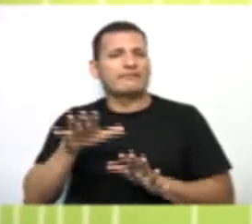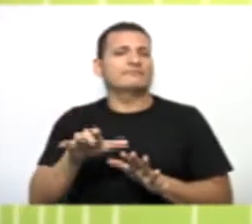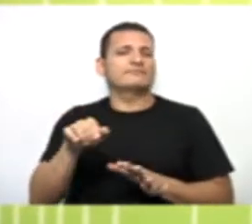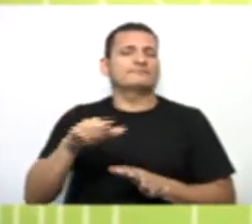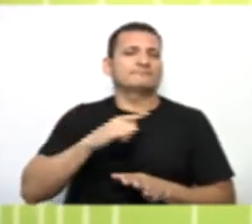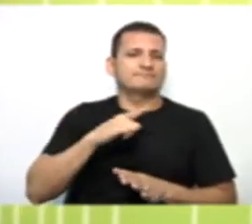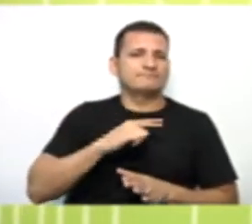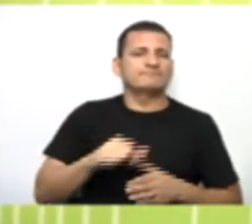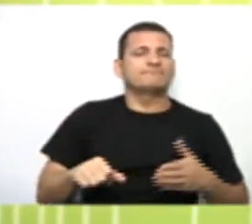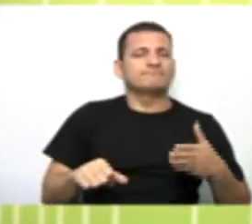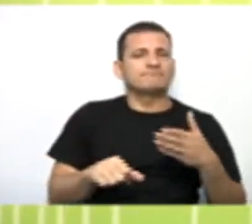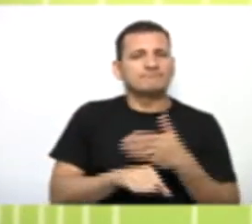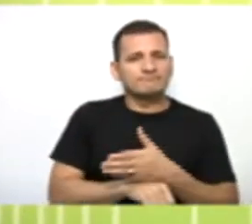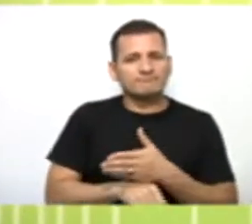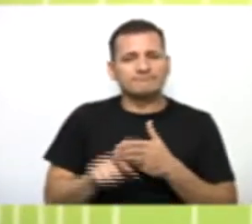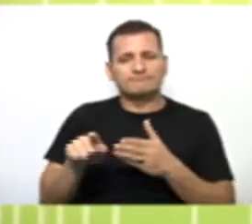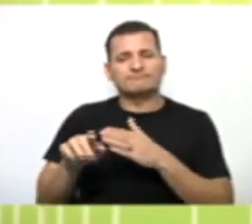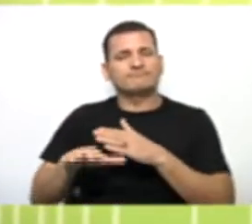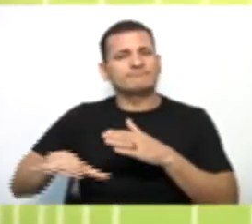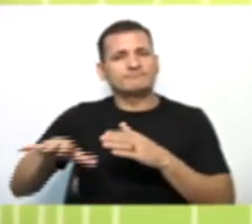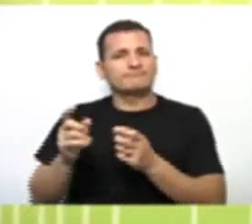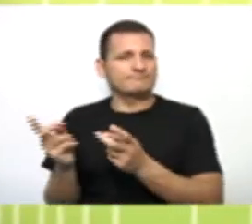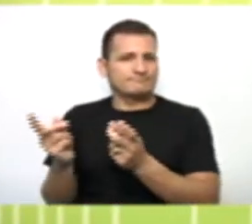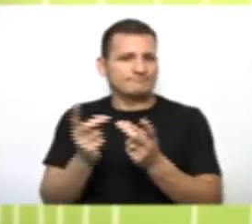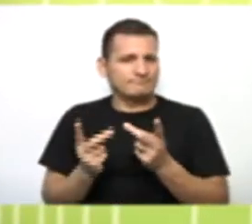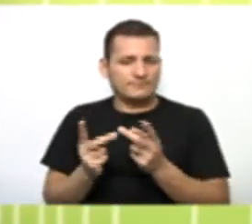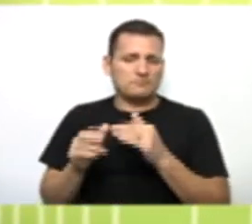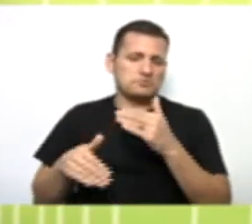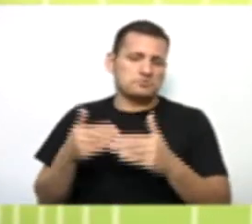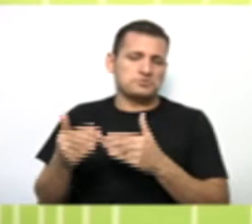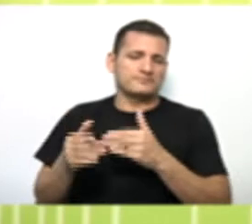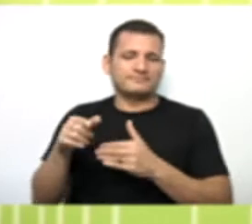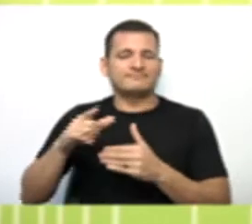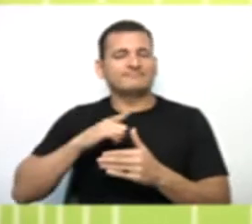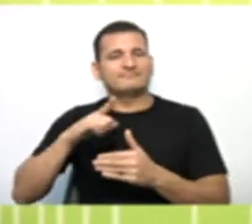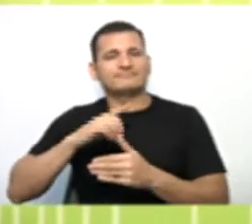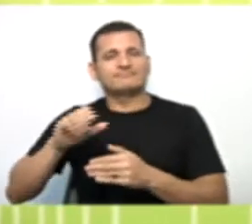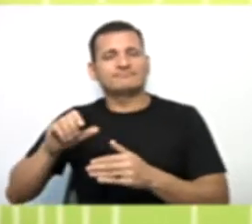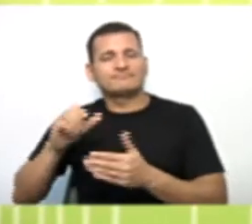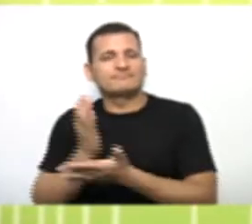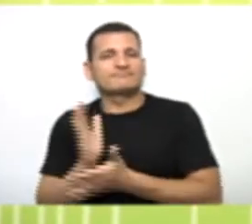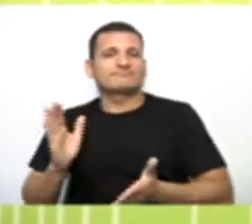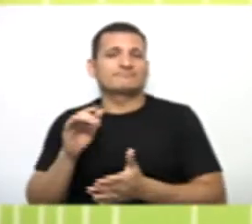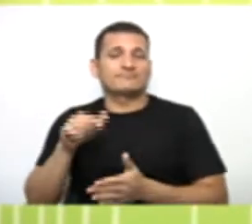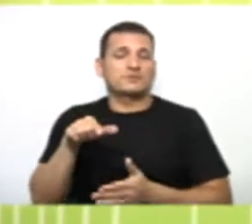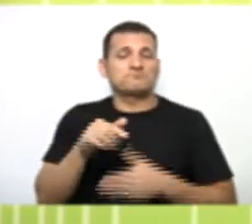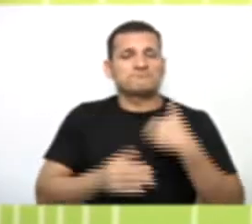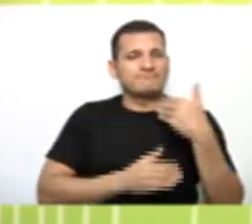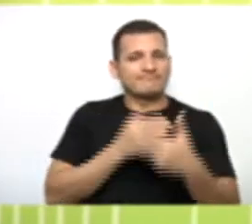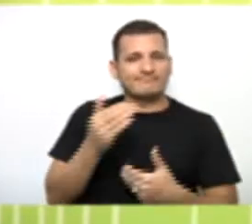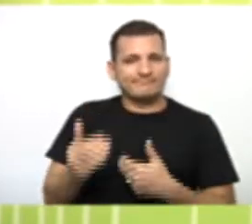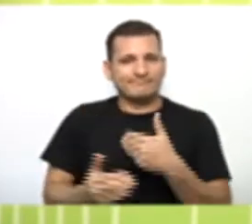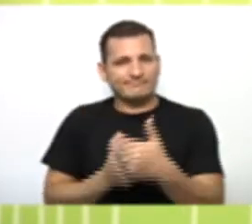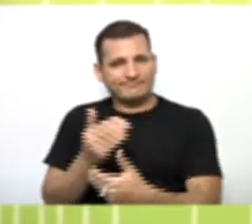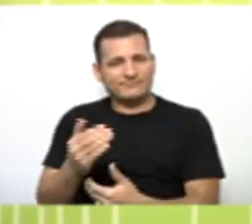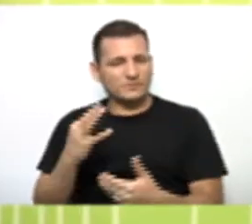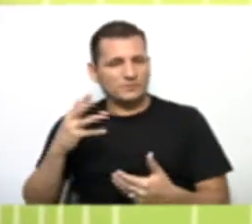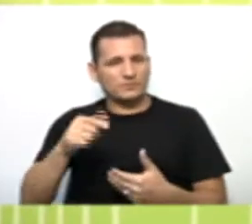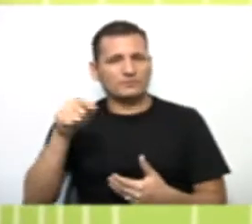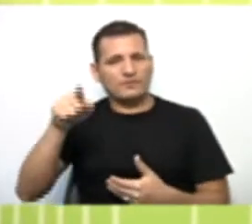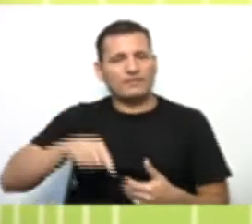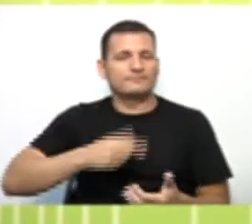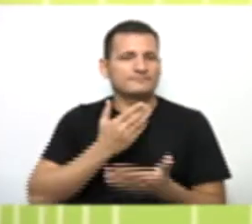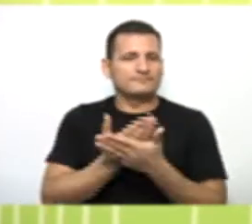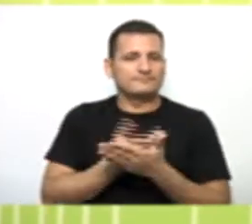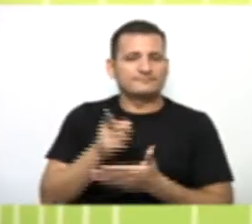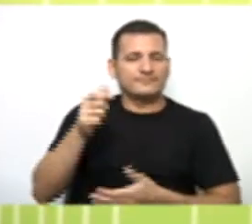mercado, depois ele tem o tempo de maturidade dele e depois ele tem a saída. Todos esses processos, eles são estudados,